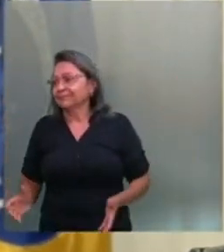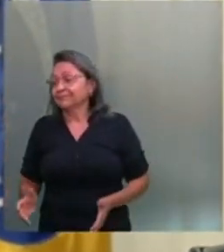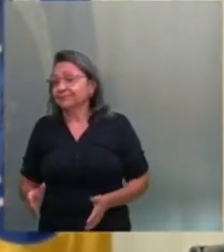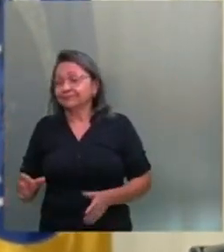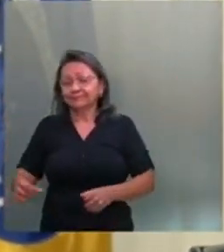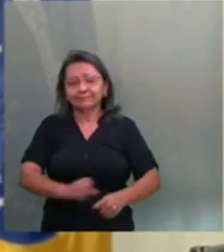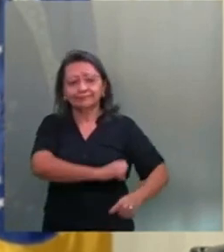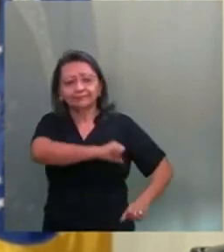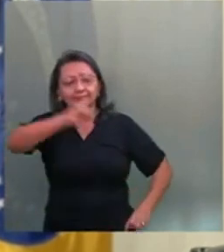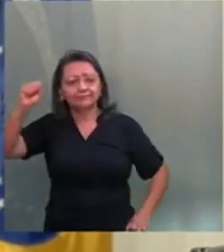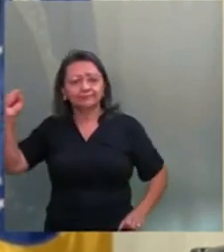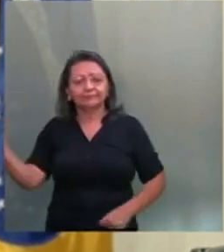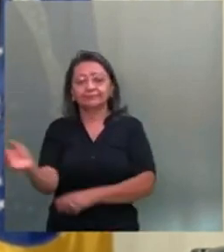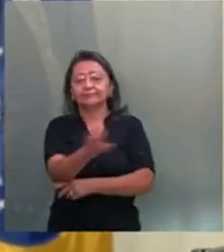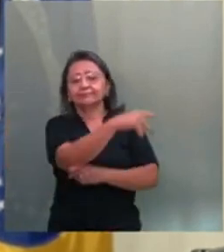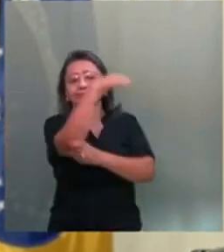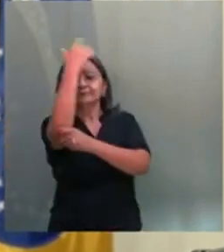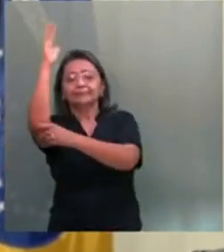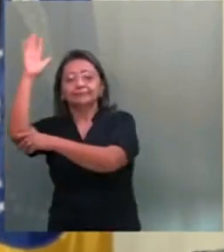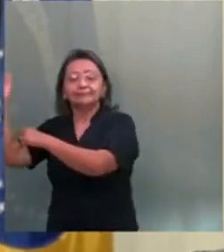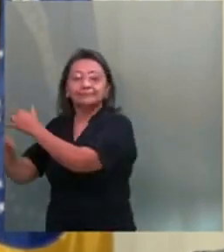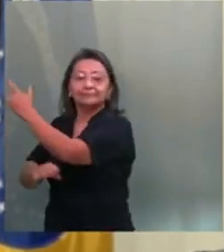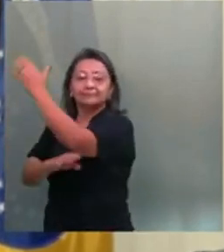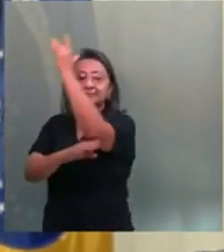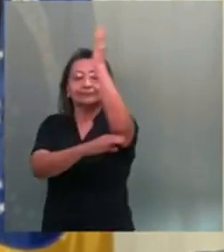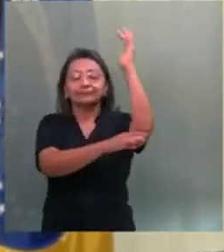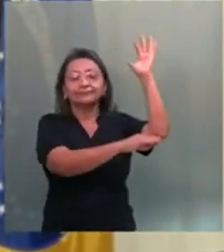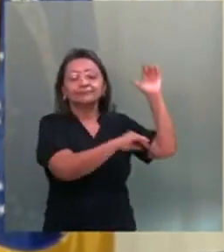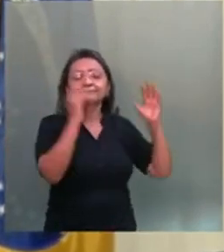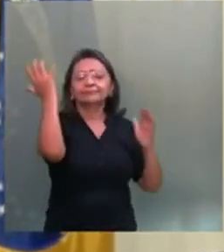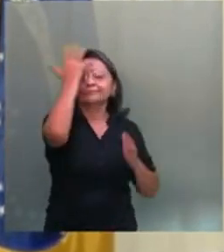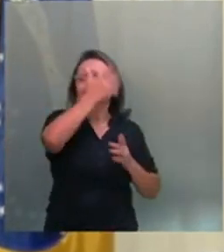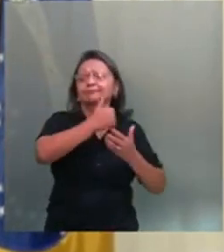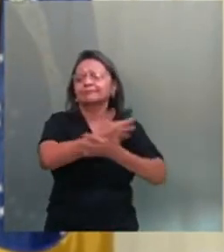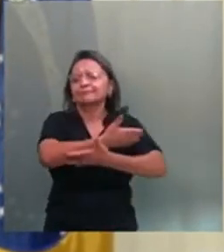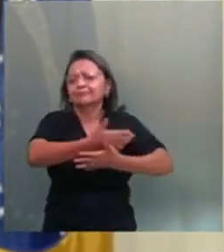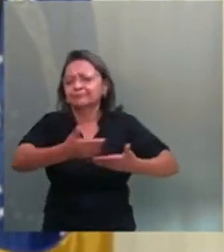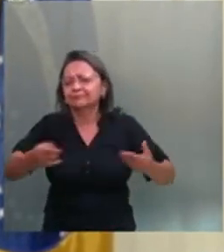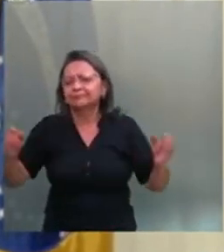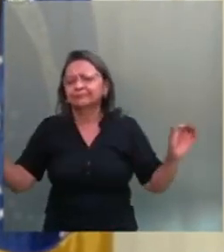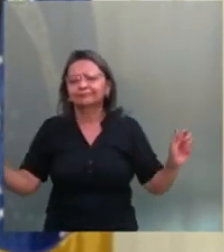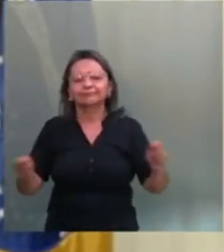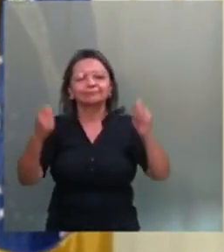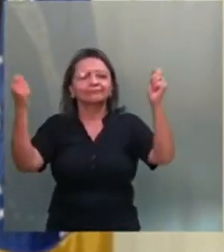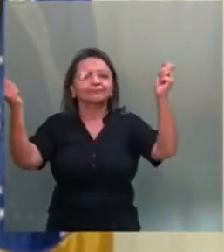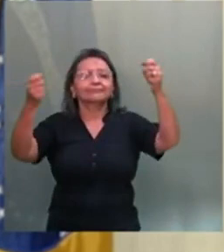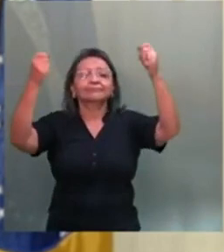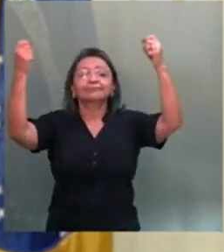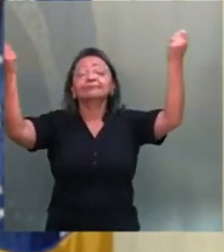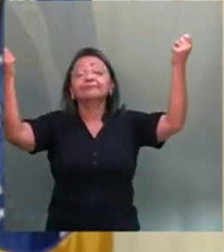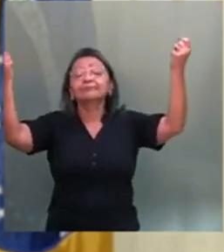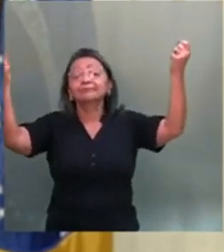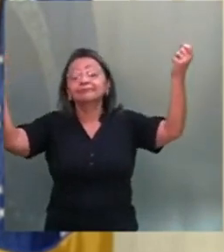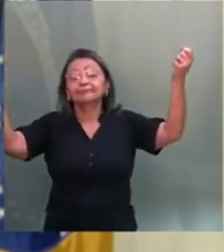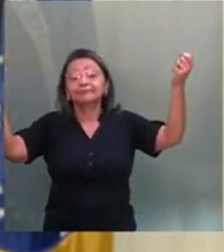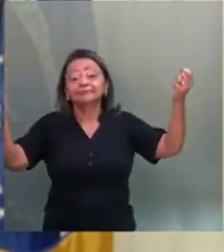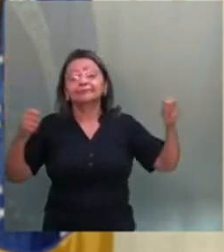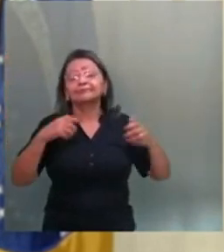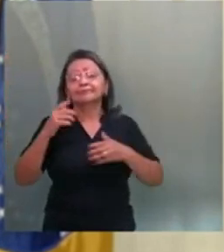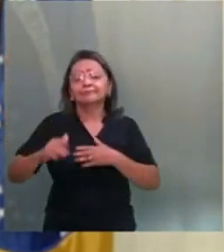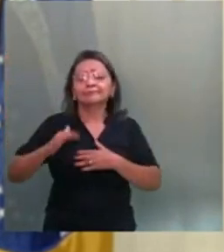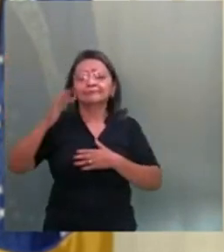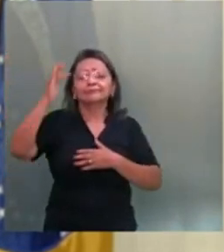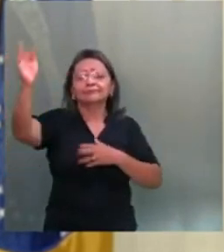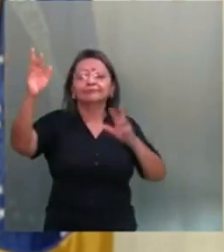gigante de pela própria natureza, reserva a sorte, pobre do nosso, e o